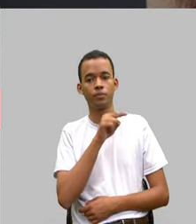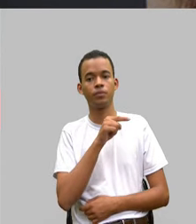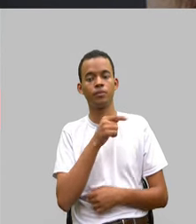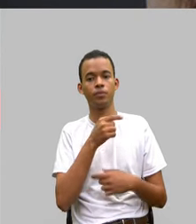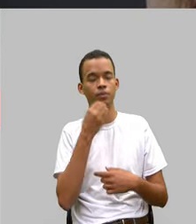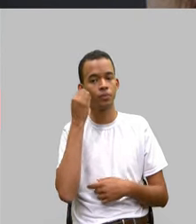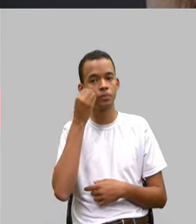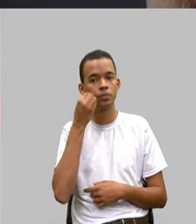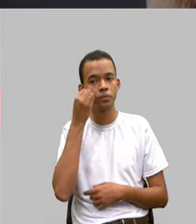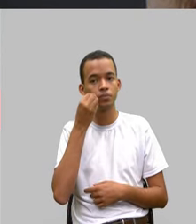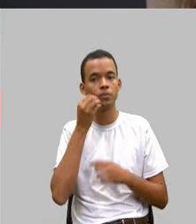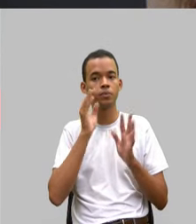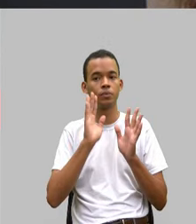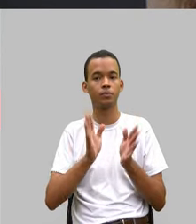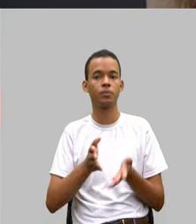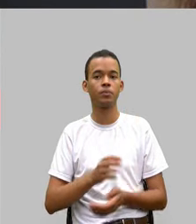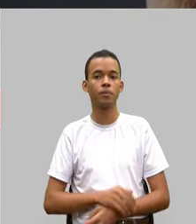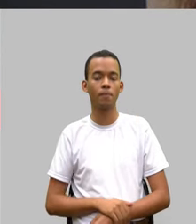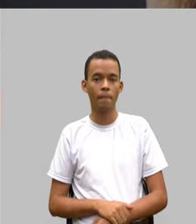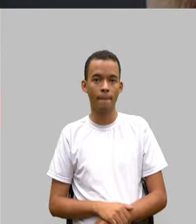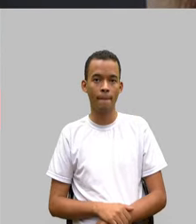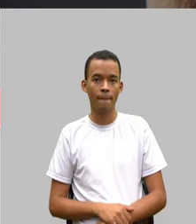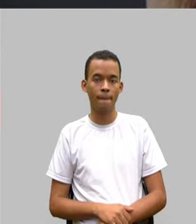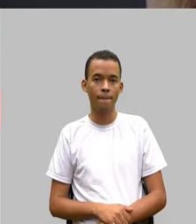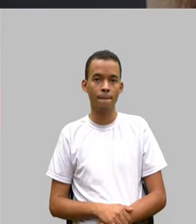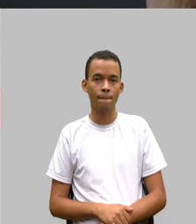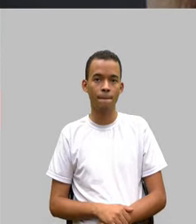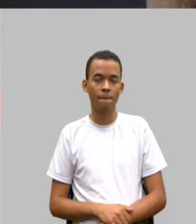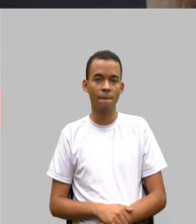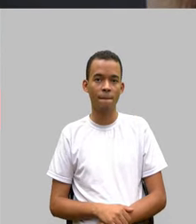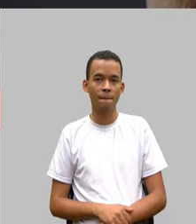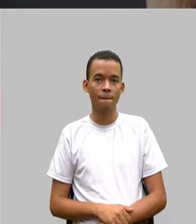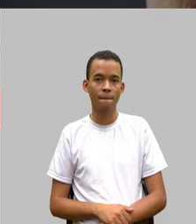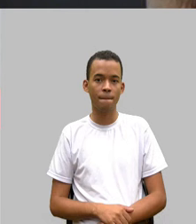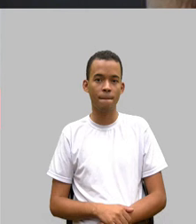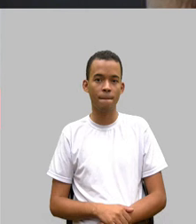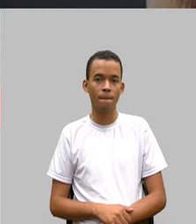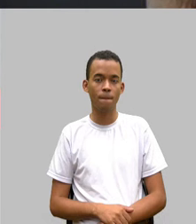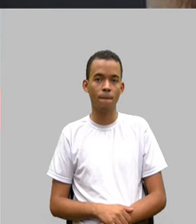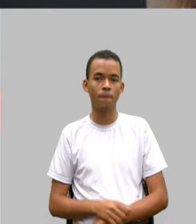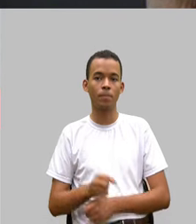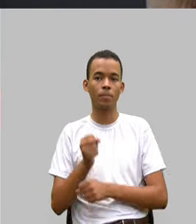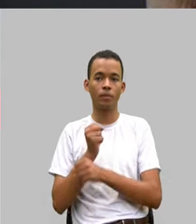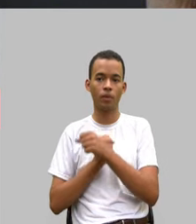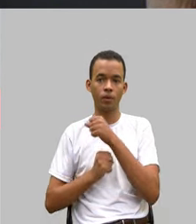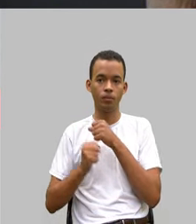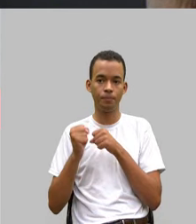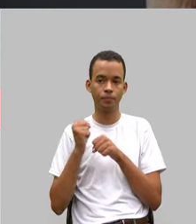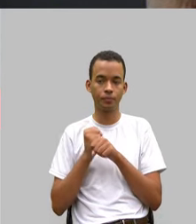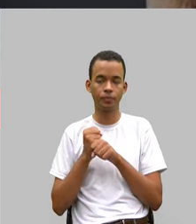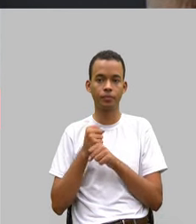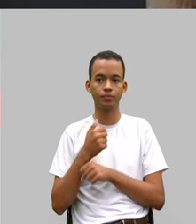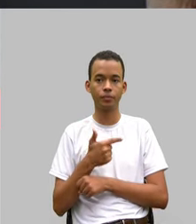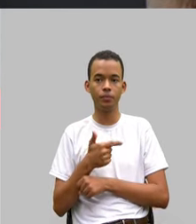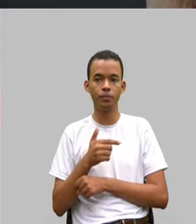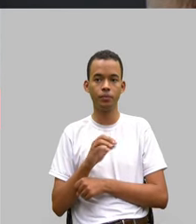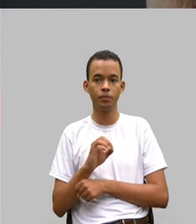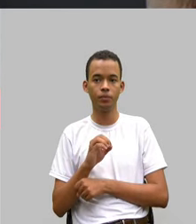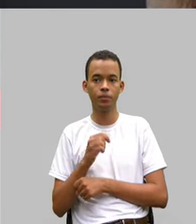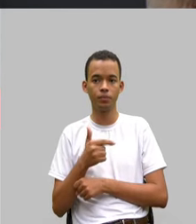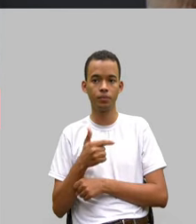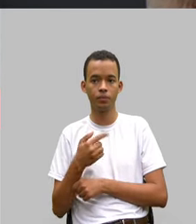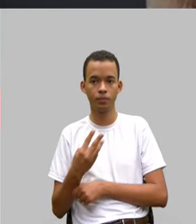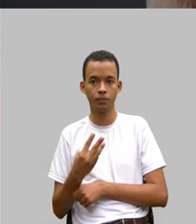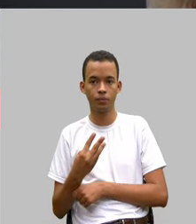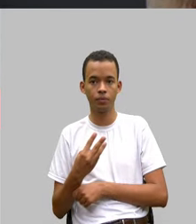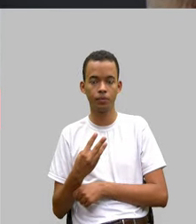Mário né que nós eh tivemos a divulgação dele no ano de 2023 que é um mapa de evidência